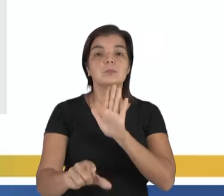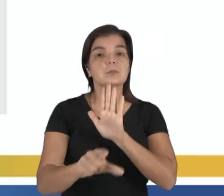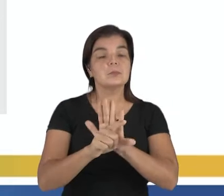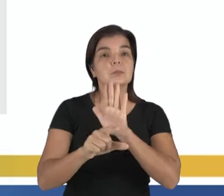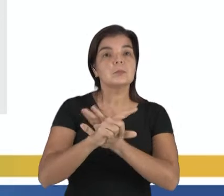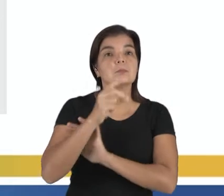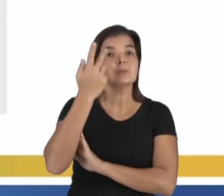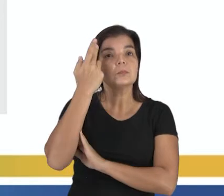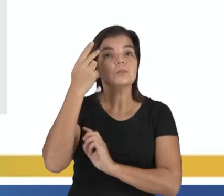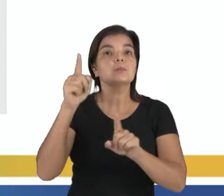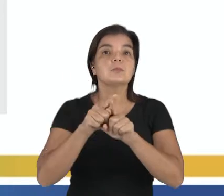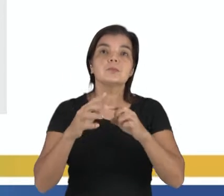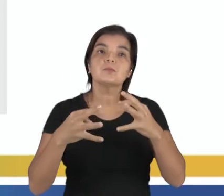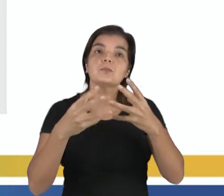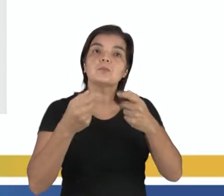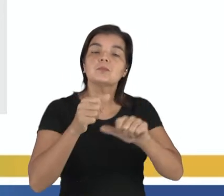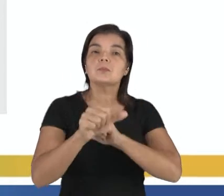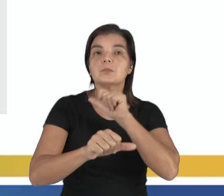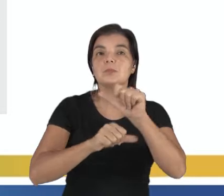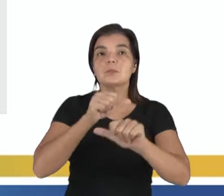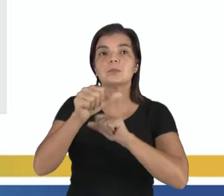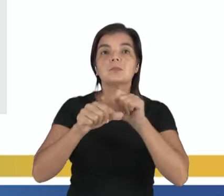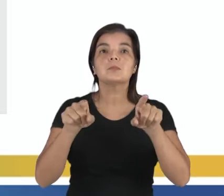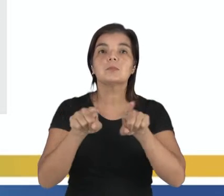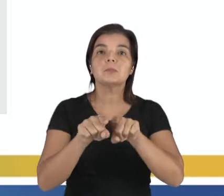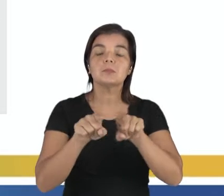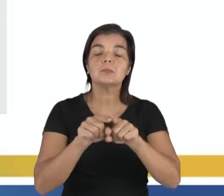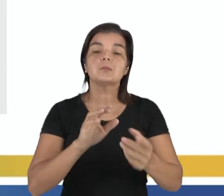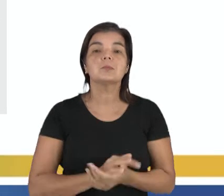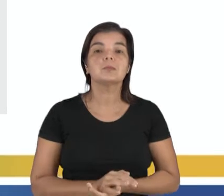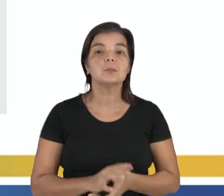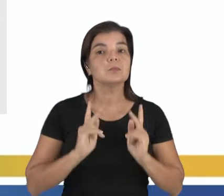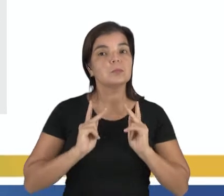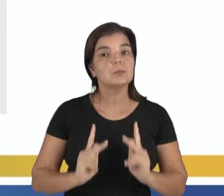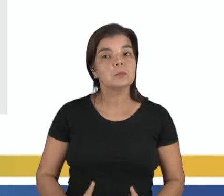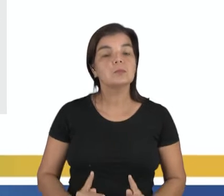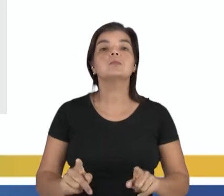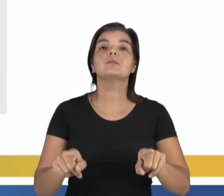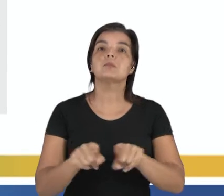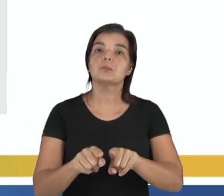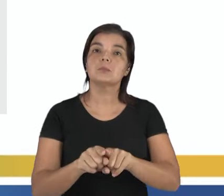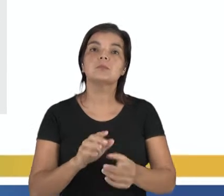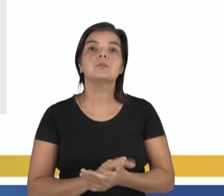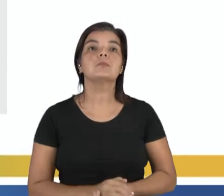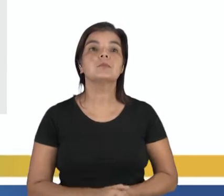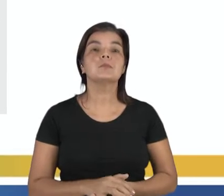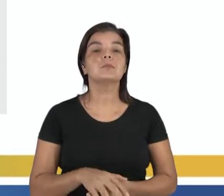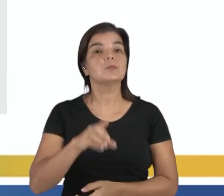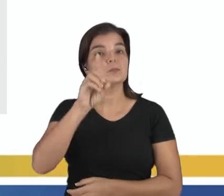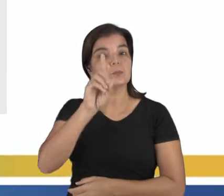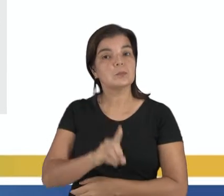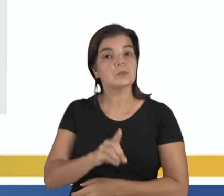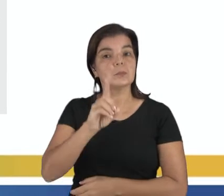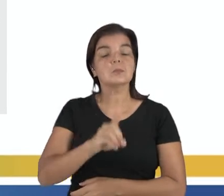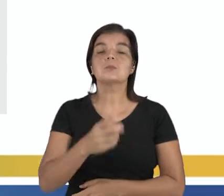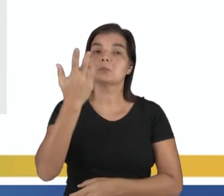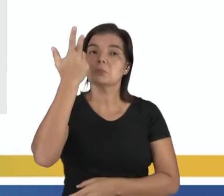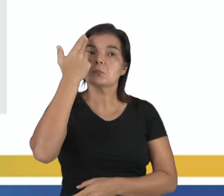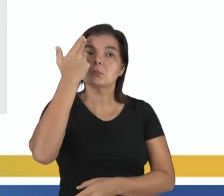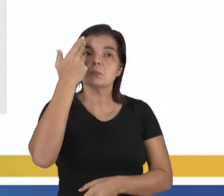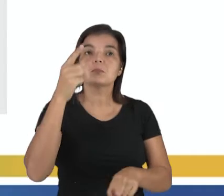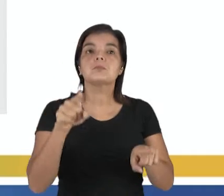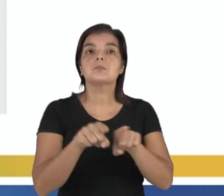da natureza que regem todas as transformações, então, do comportamento humano, nos direitos naturais,